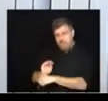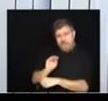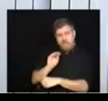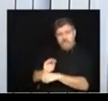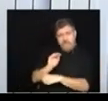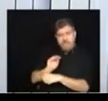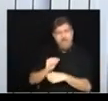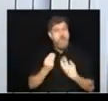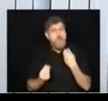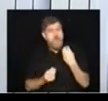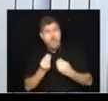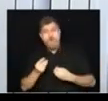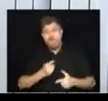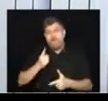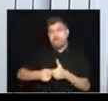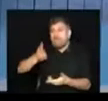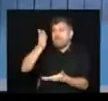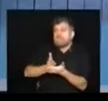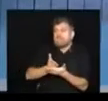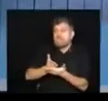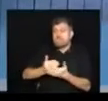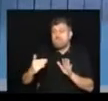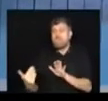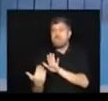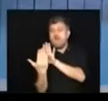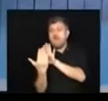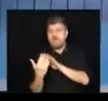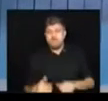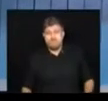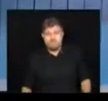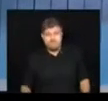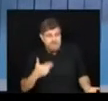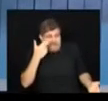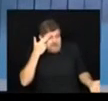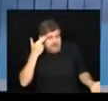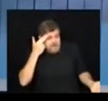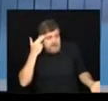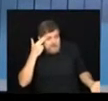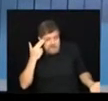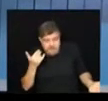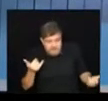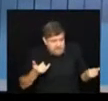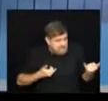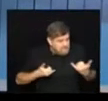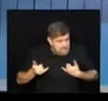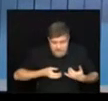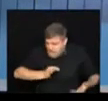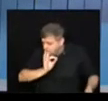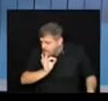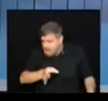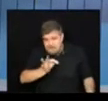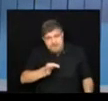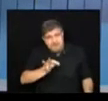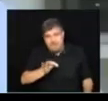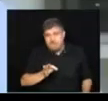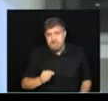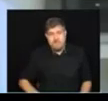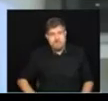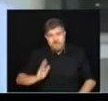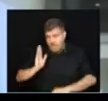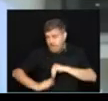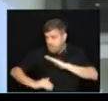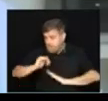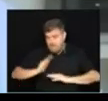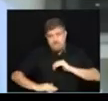gente combate esse problema? Breno, o que você está dizendo é exatamente o que deve ser